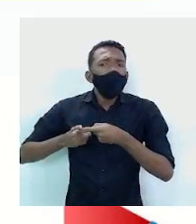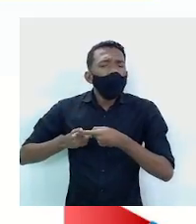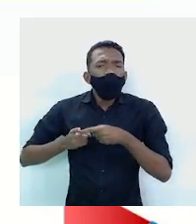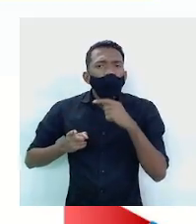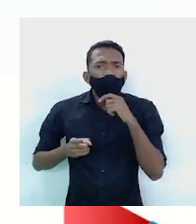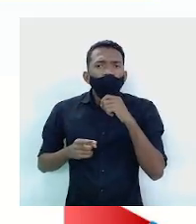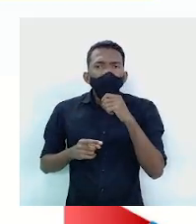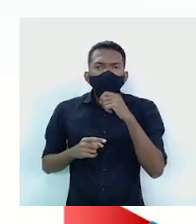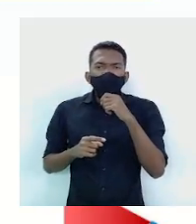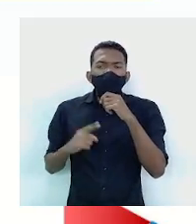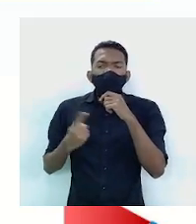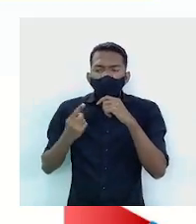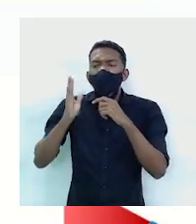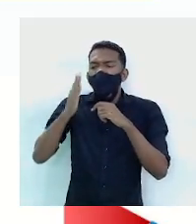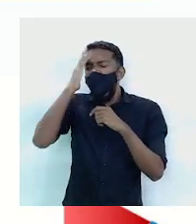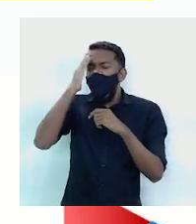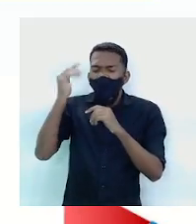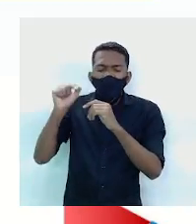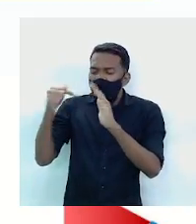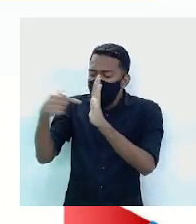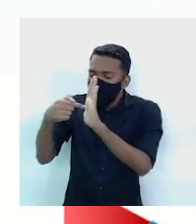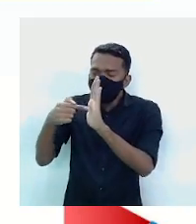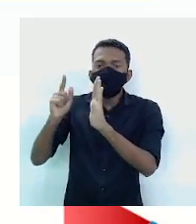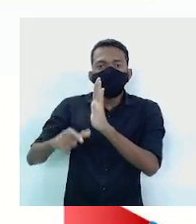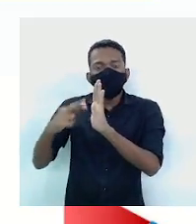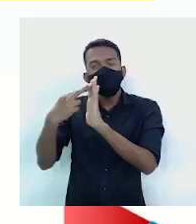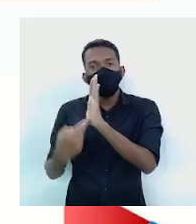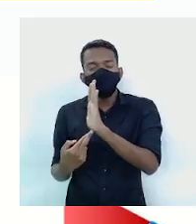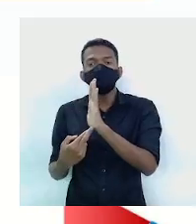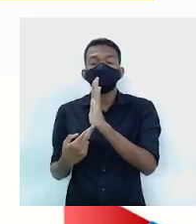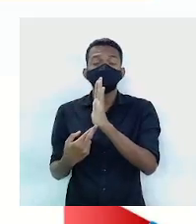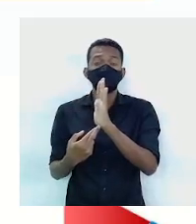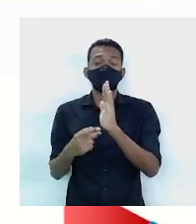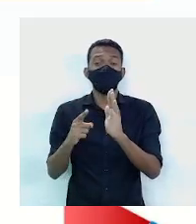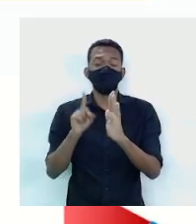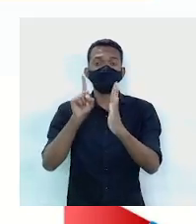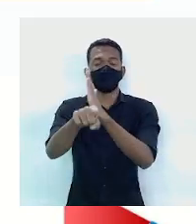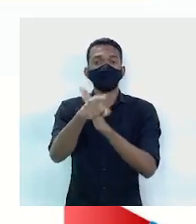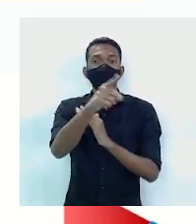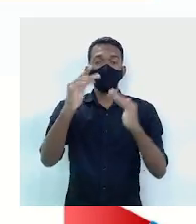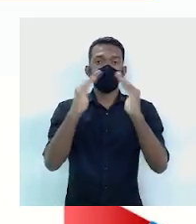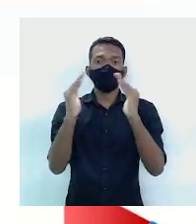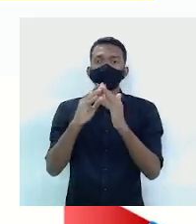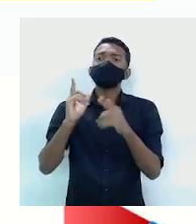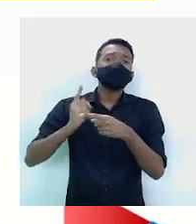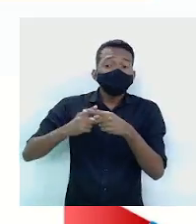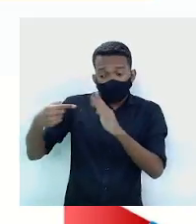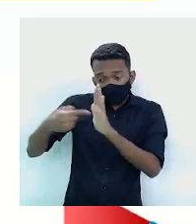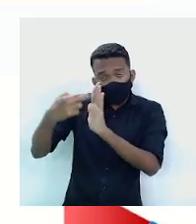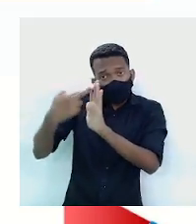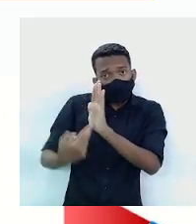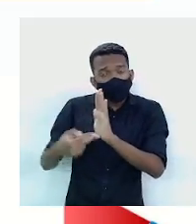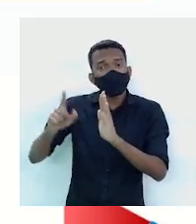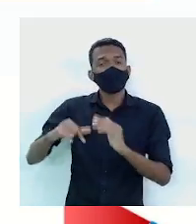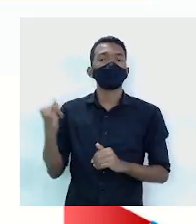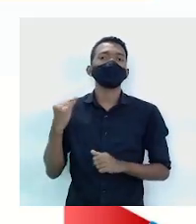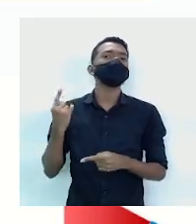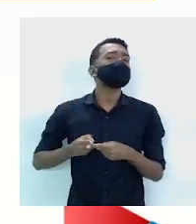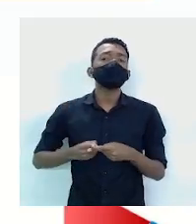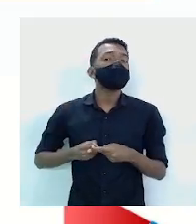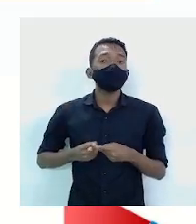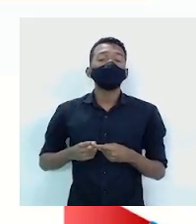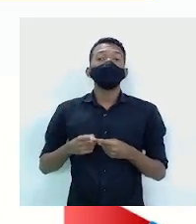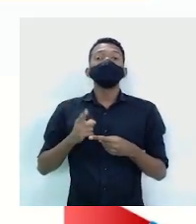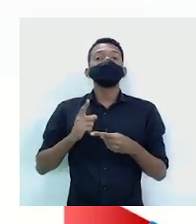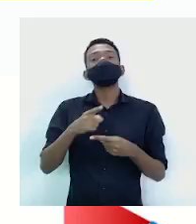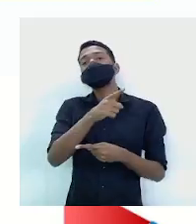um roteiro, eu pergunto a você em casa, imagine aí comigo, por que um roteiro é importante? Será que eu posso